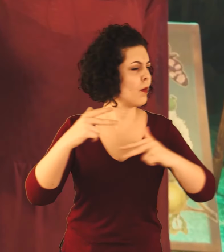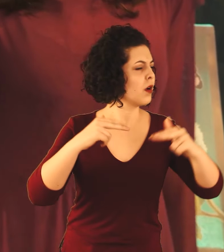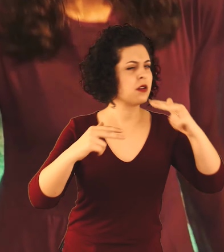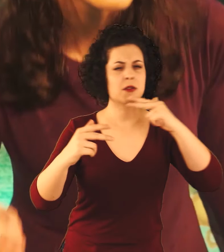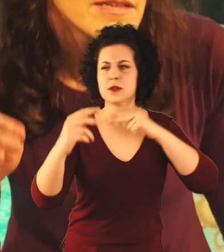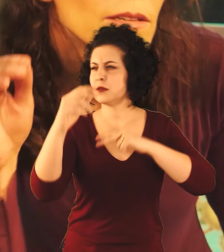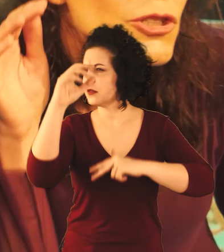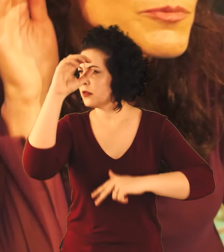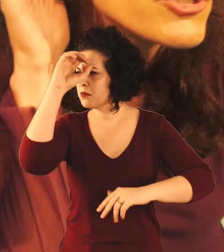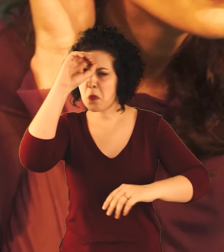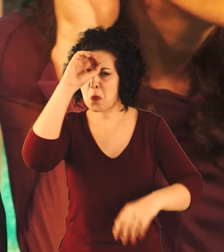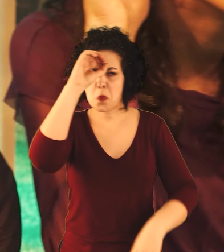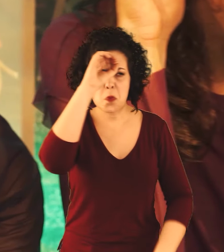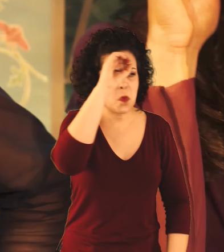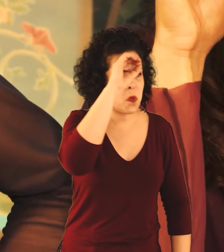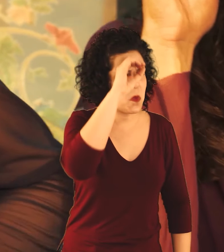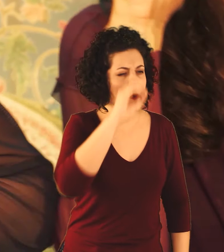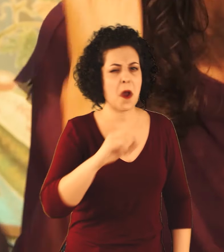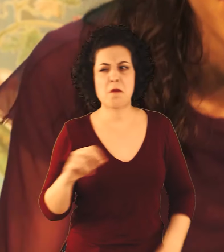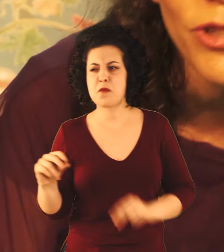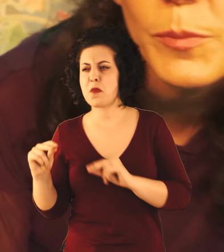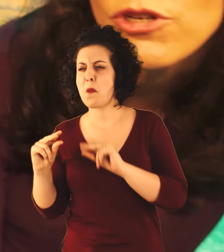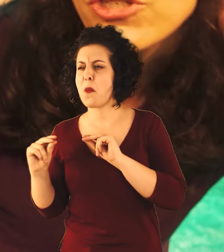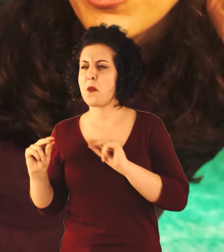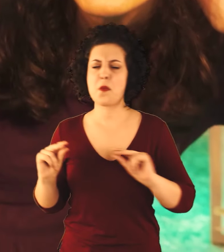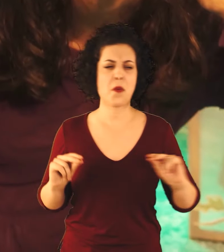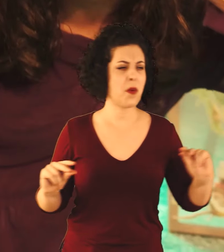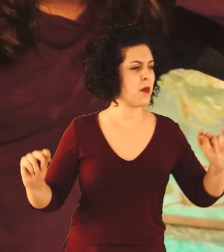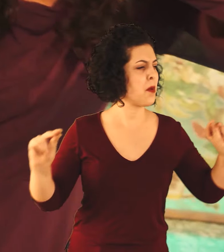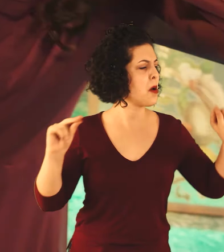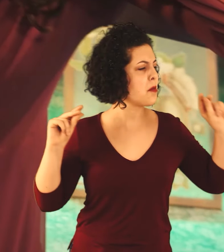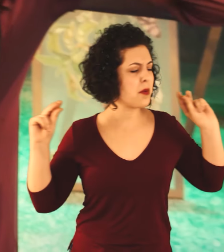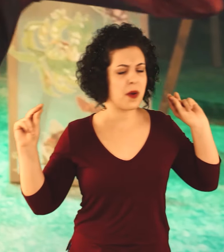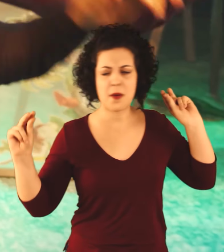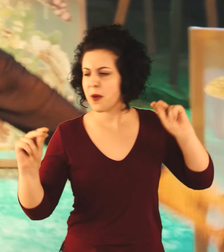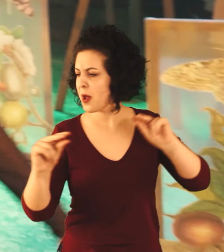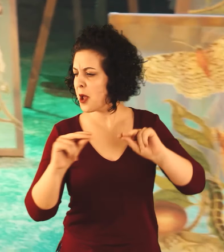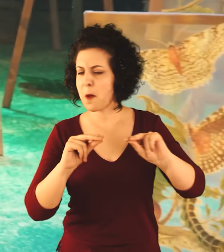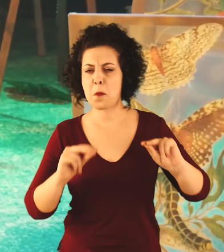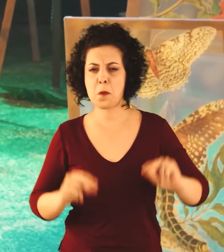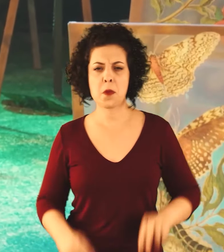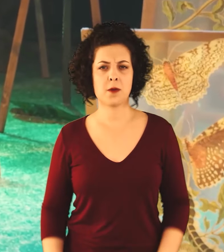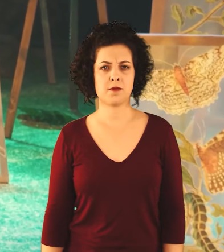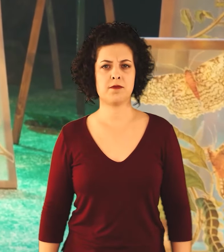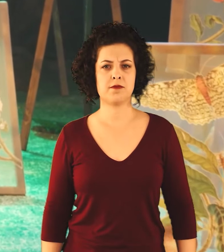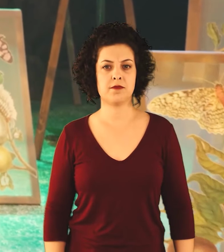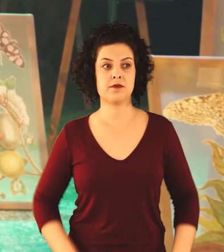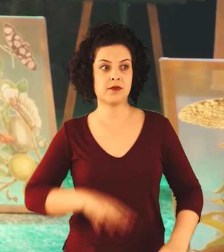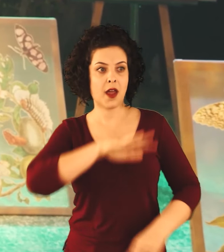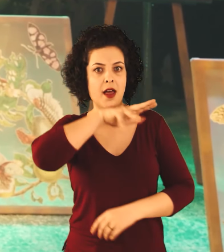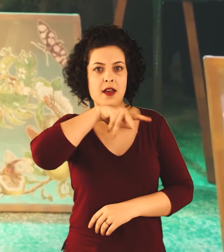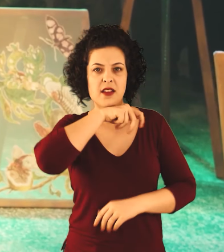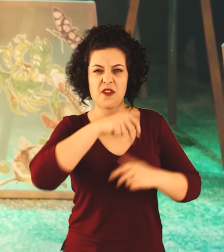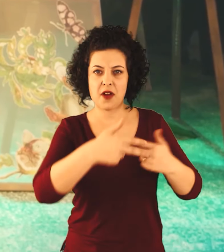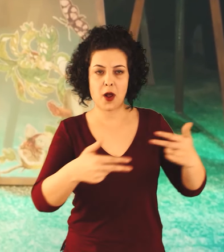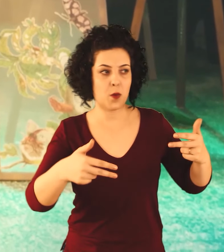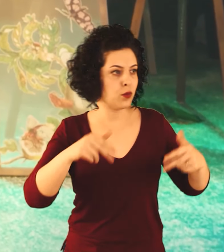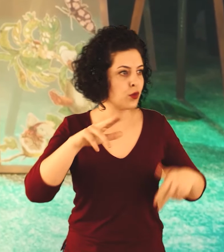não entendem. Movem os lábios sussurrando. Colocam a mão perto de um ouvido, perto do outro. Eu sou os bichos